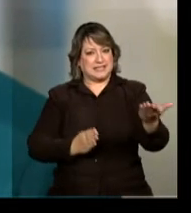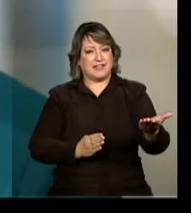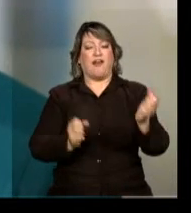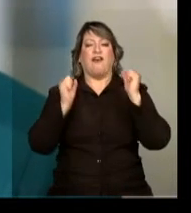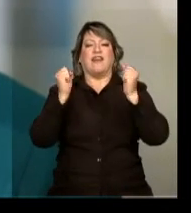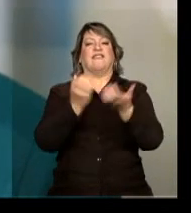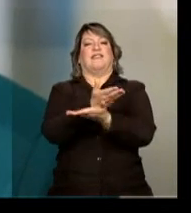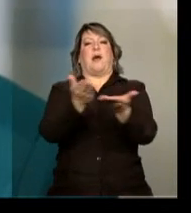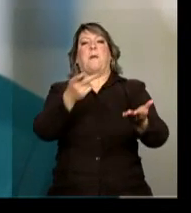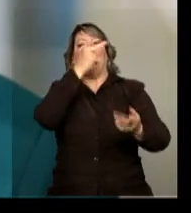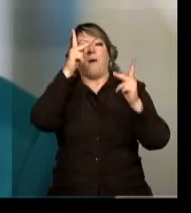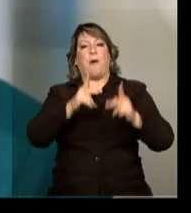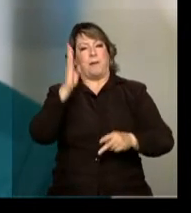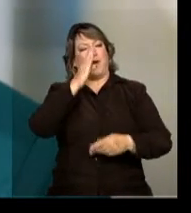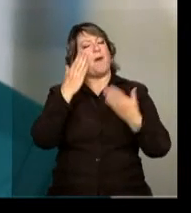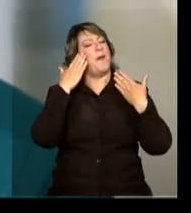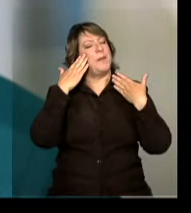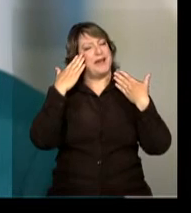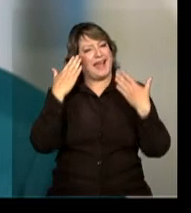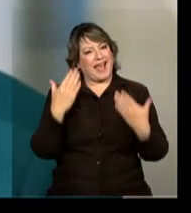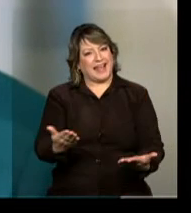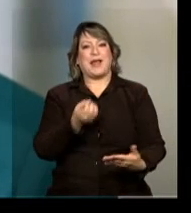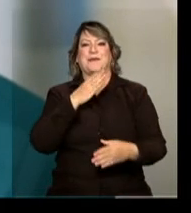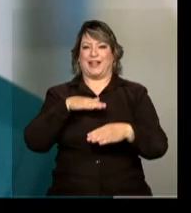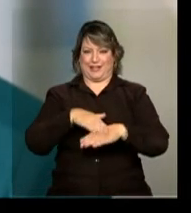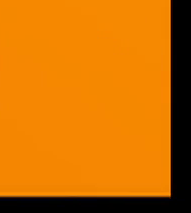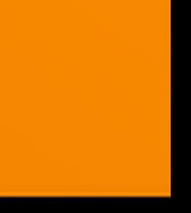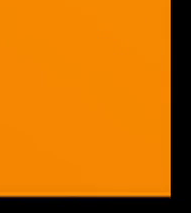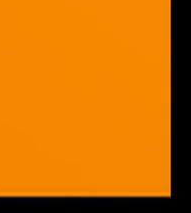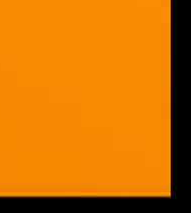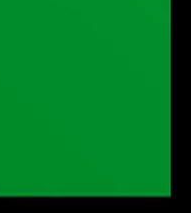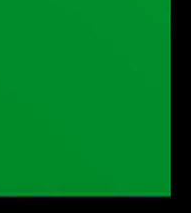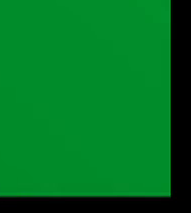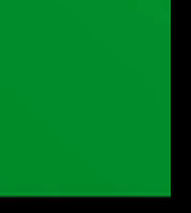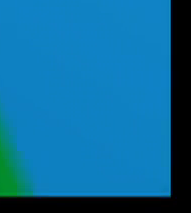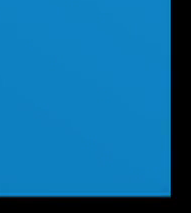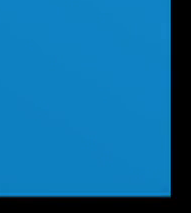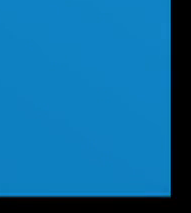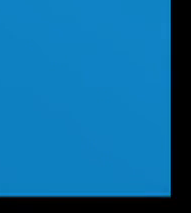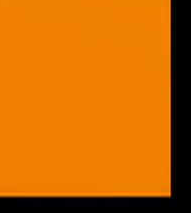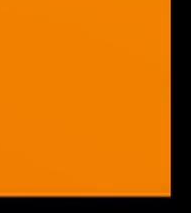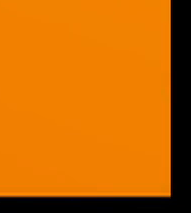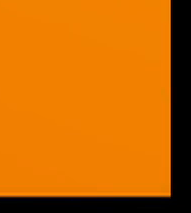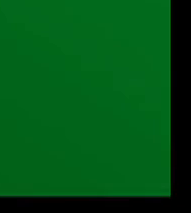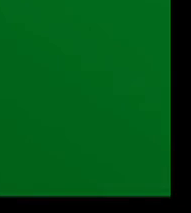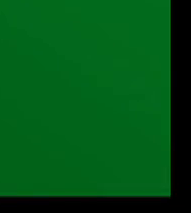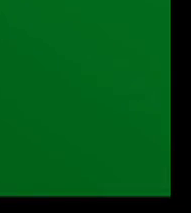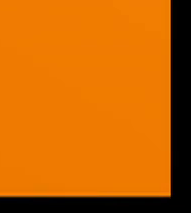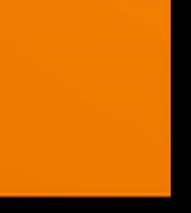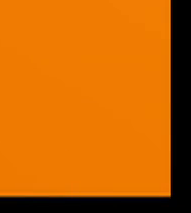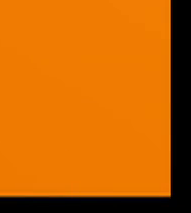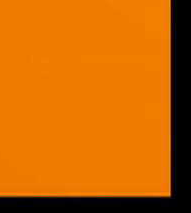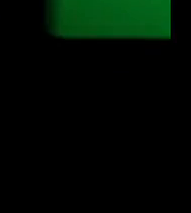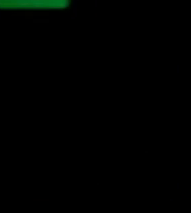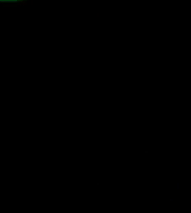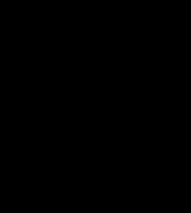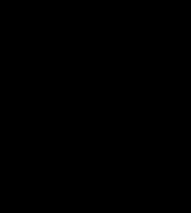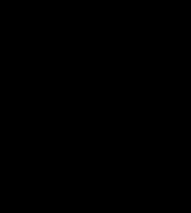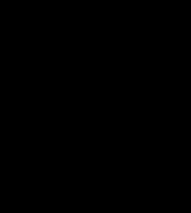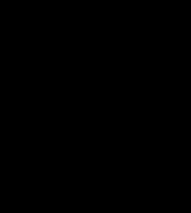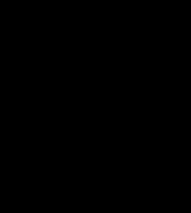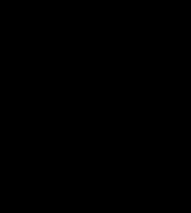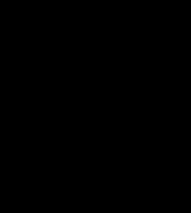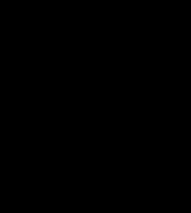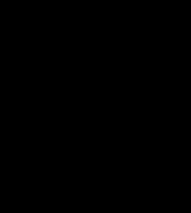o povo brasileiro obrigada e boa noite o brasil país rico é país